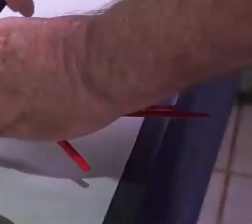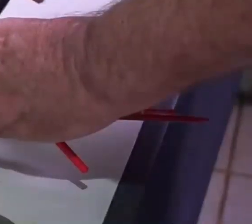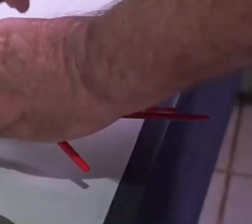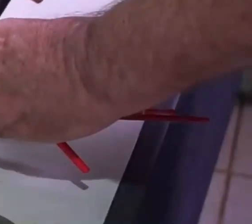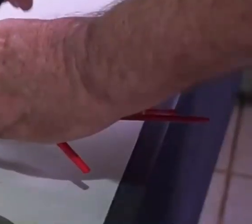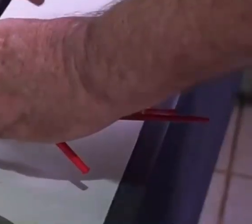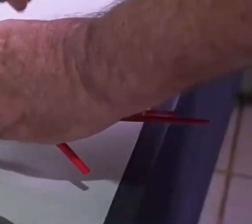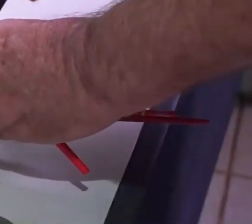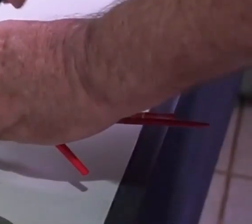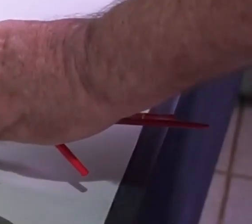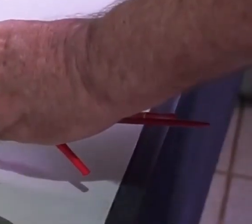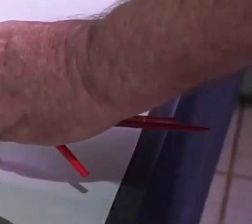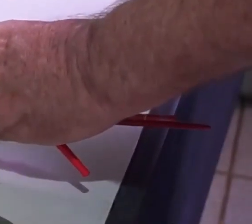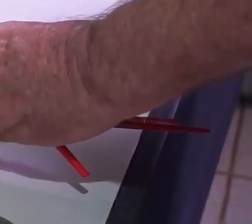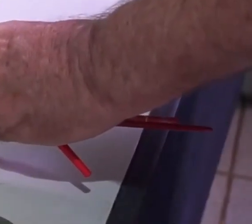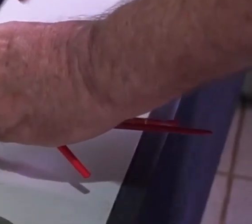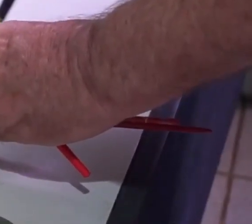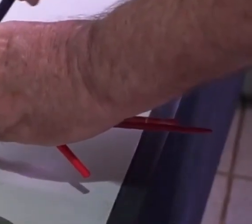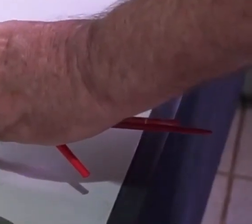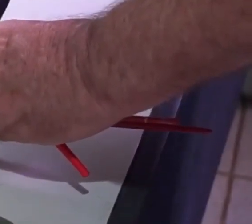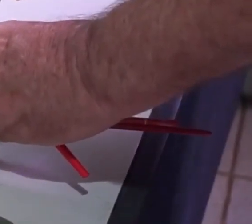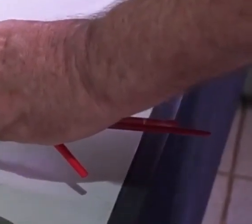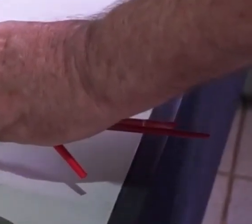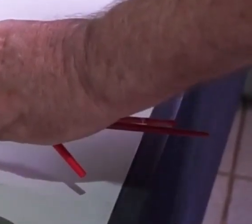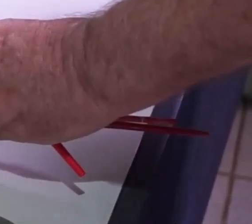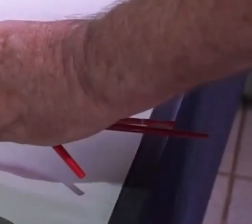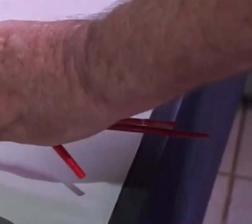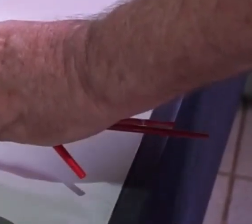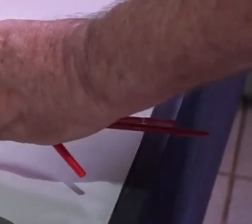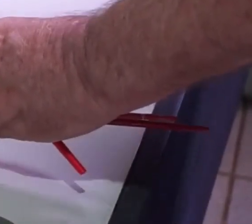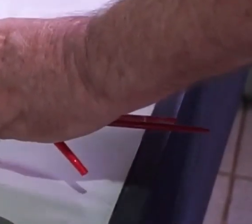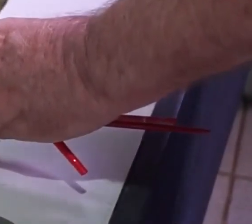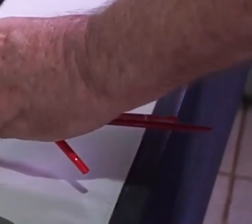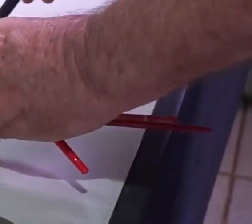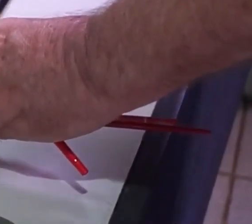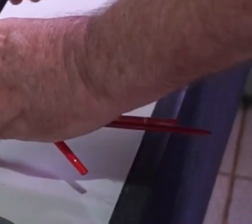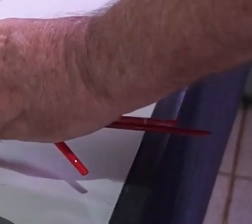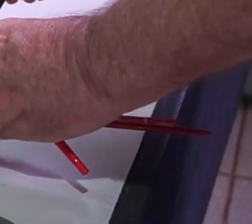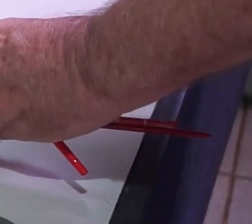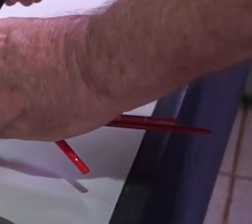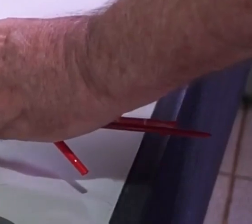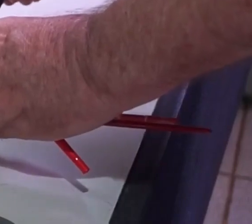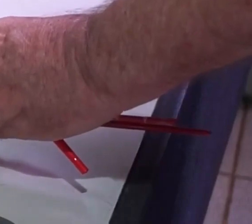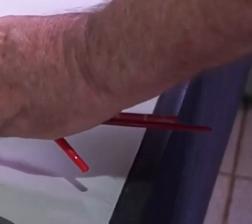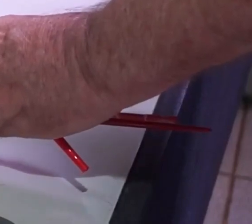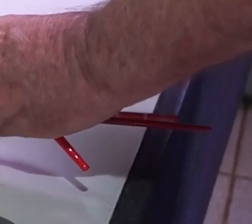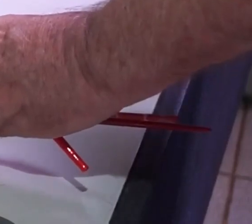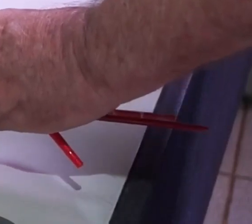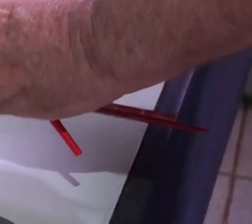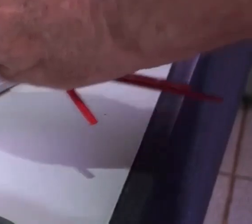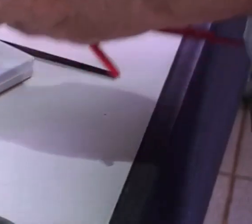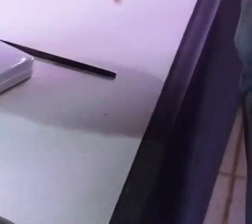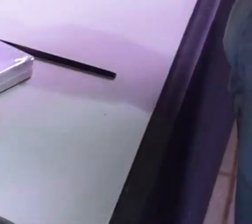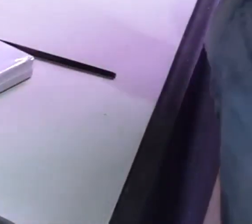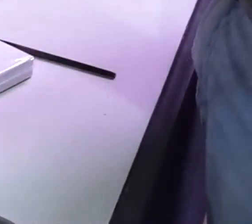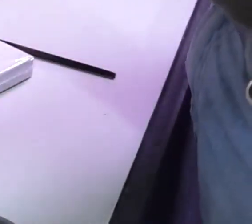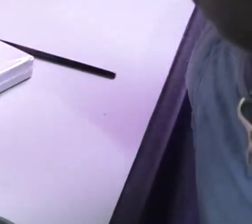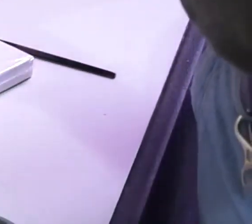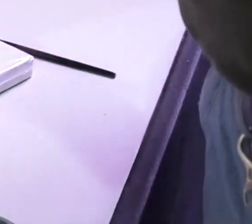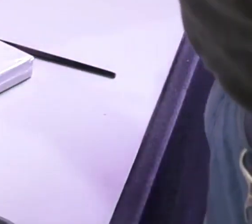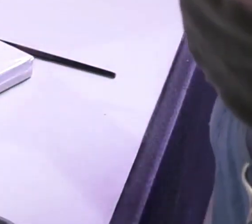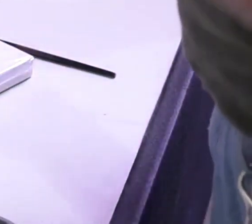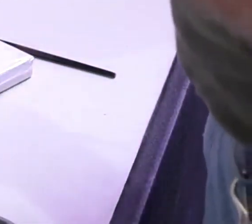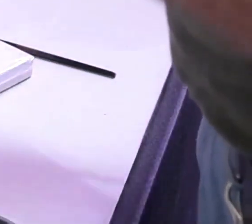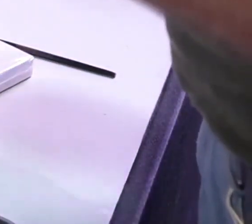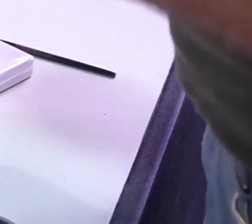tinta, temos que diluir. Não é bom você direto do tubo passar para a tela, a não ser quando você já é